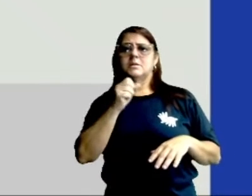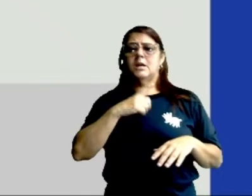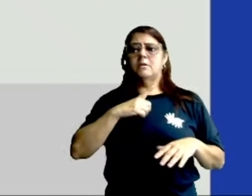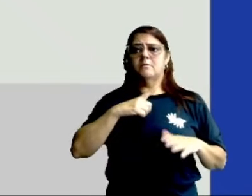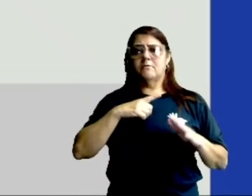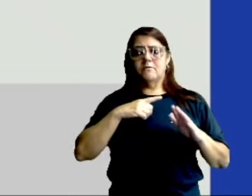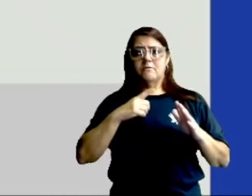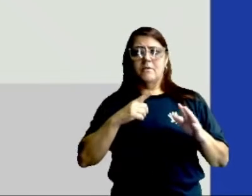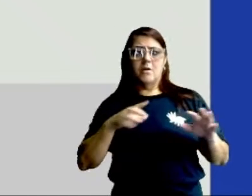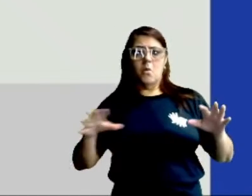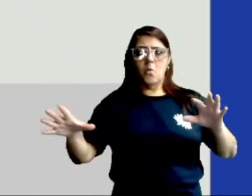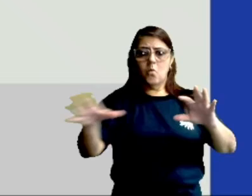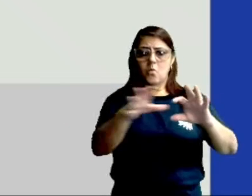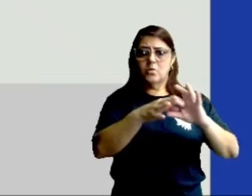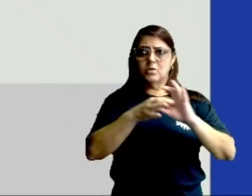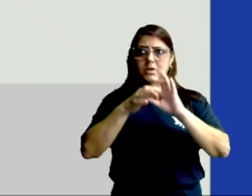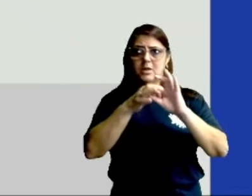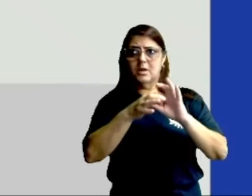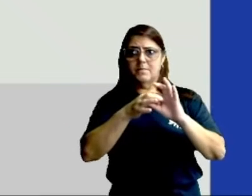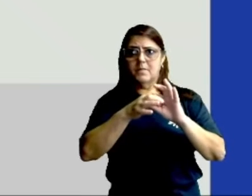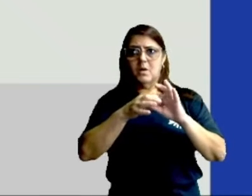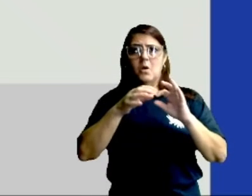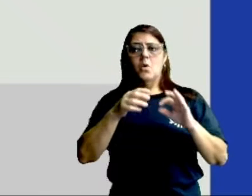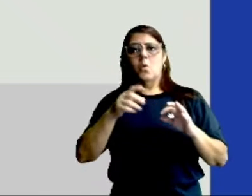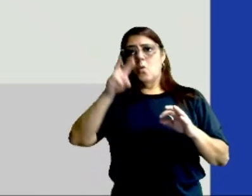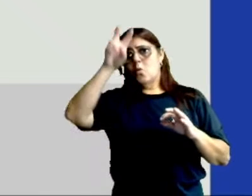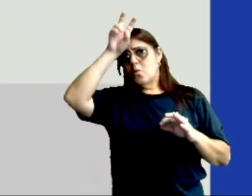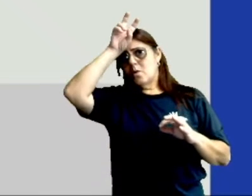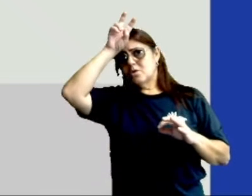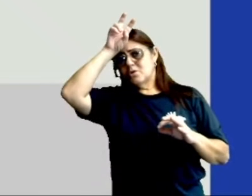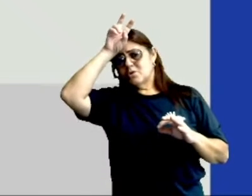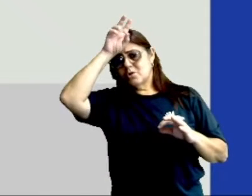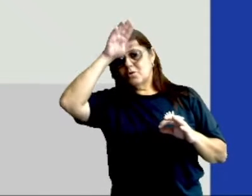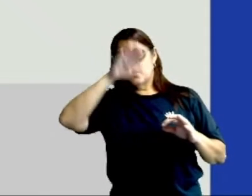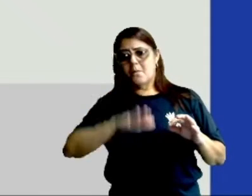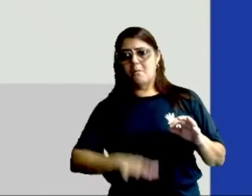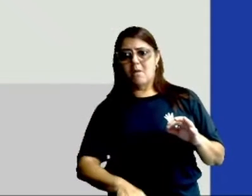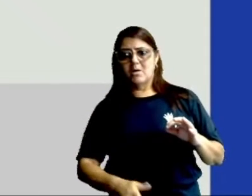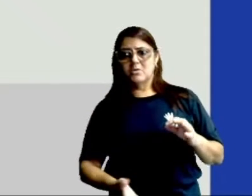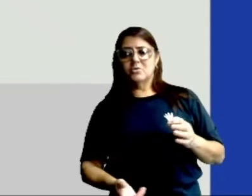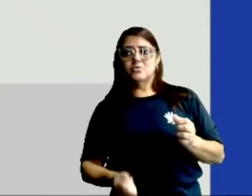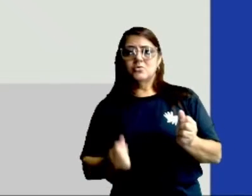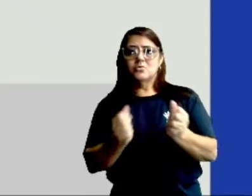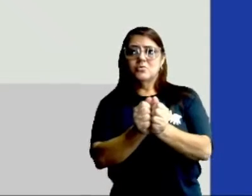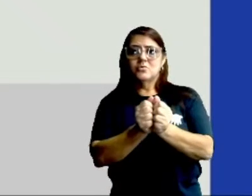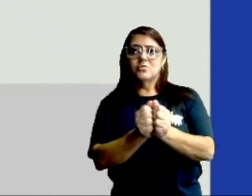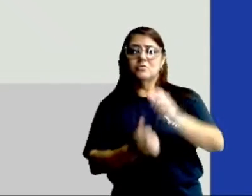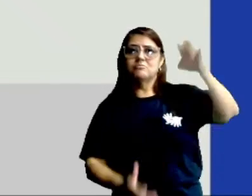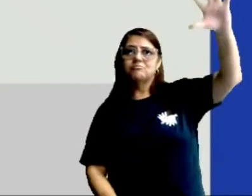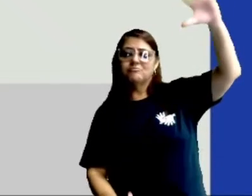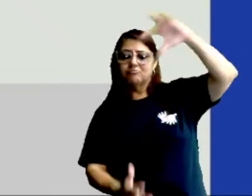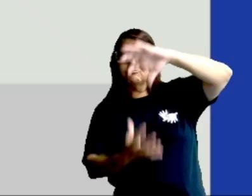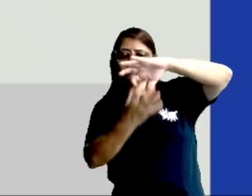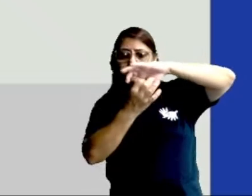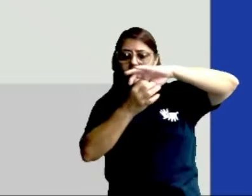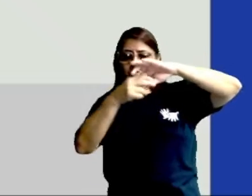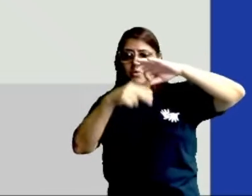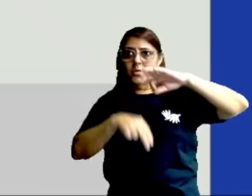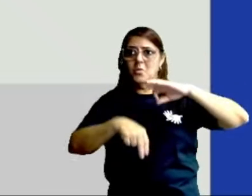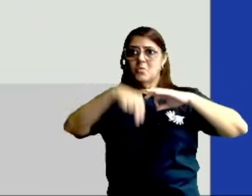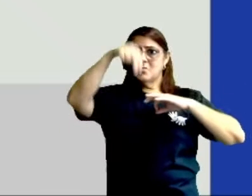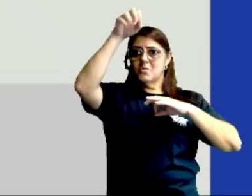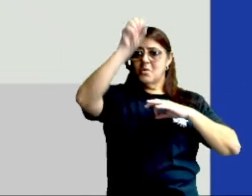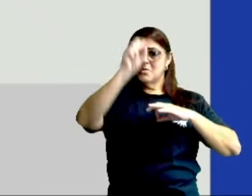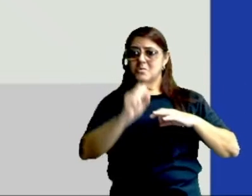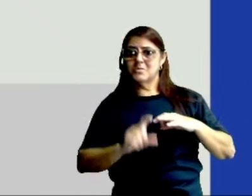o baixo Egito e o alto Egito E aí quando ele une o baixo Egito com o alto Egito neste momento